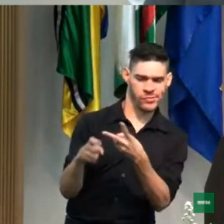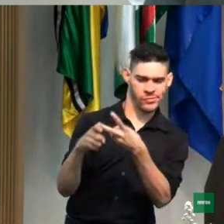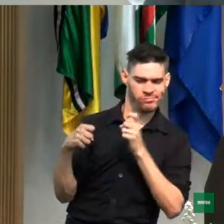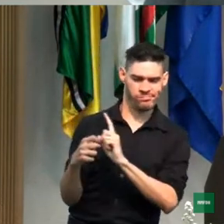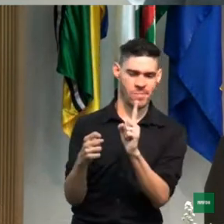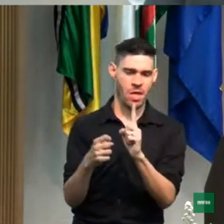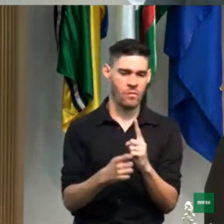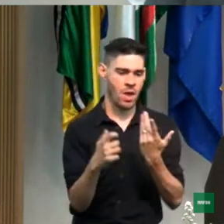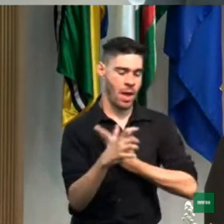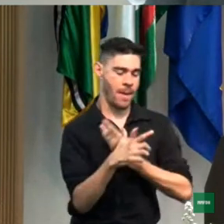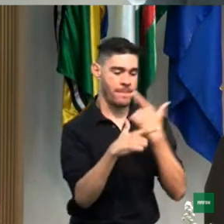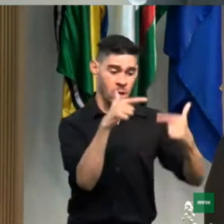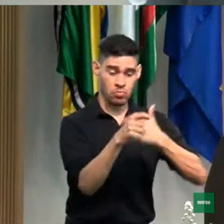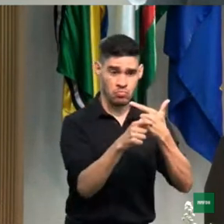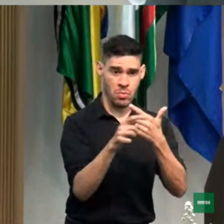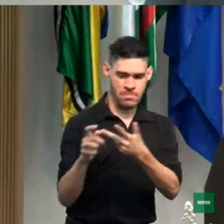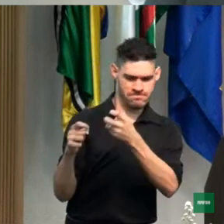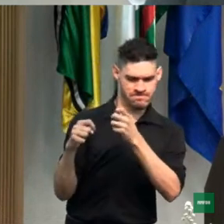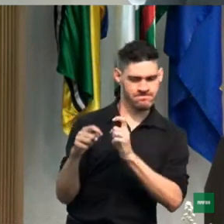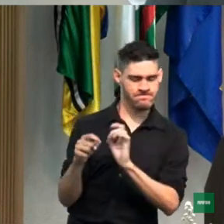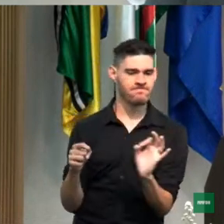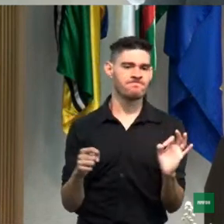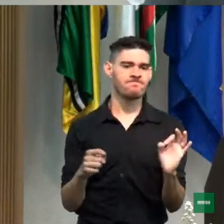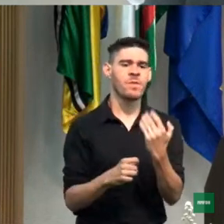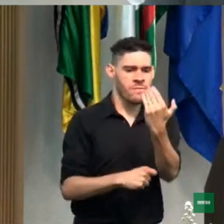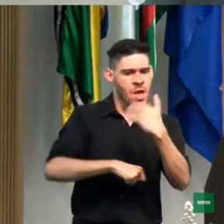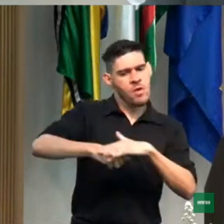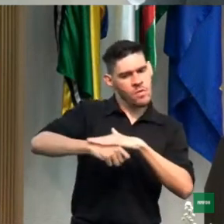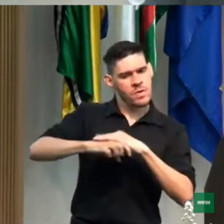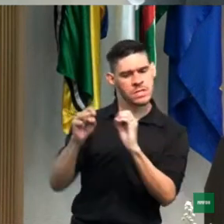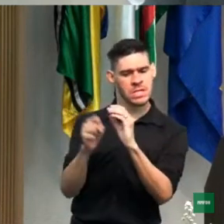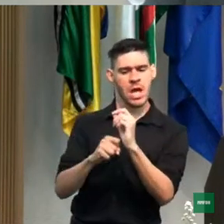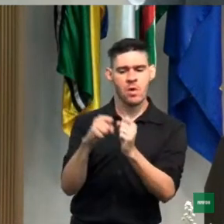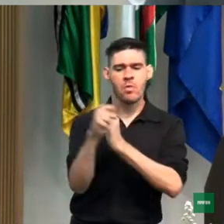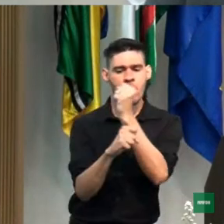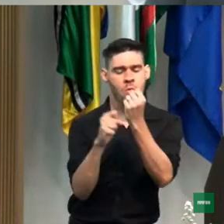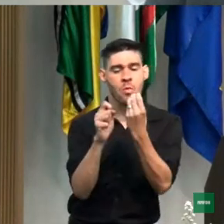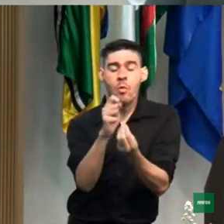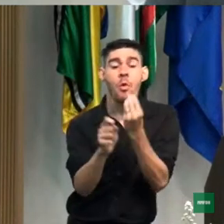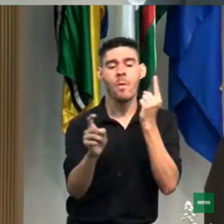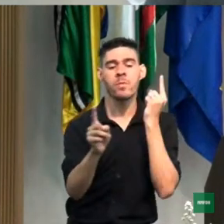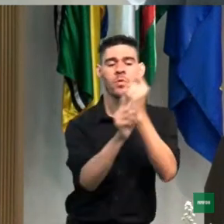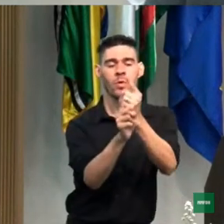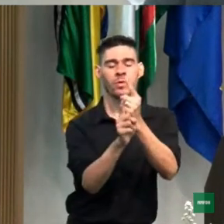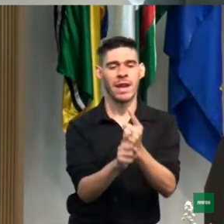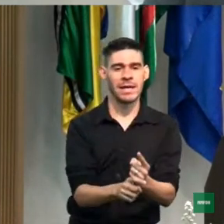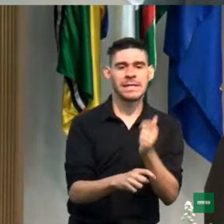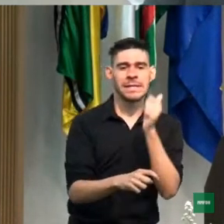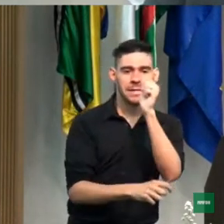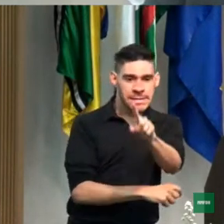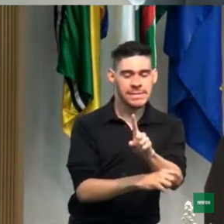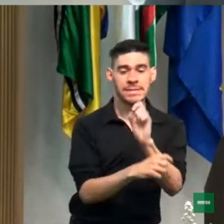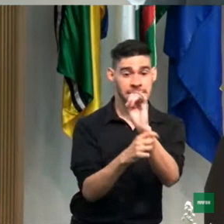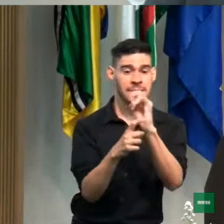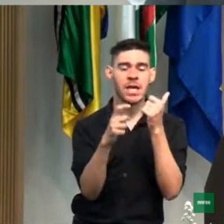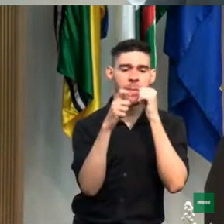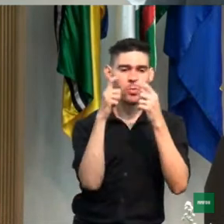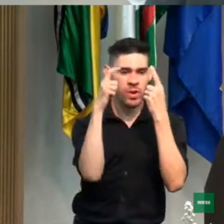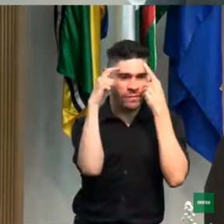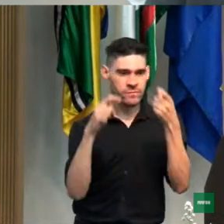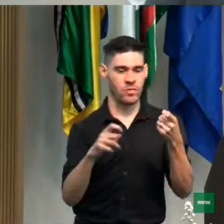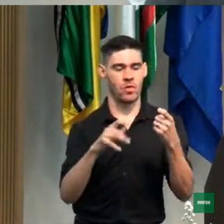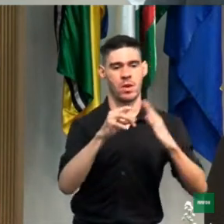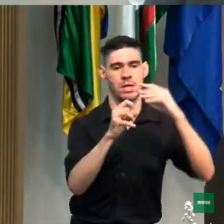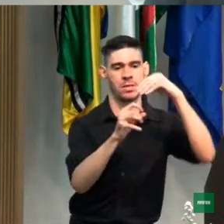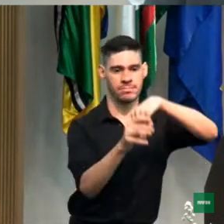Vem falar com a gente ensina como detectar se a mulher está vivenciando ou não um ciclo de violência. E quando essa mulher sai do ciclo de violência, ela